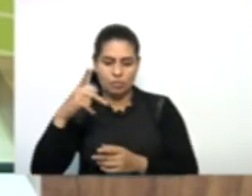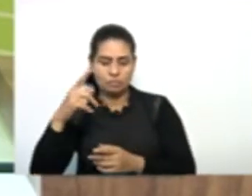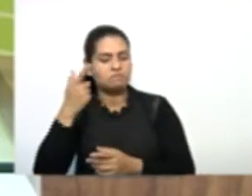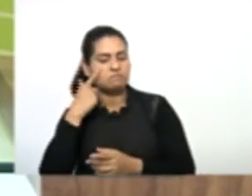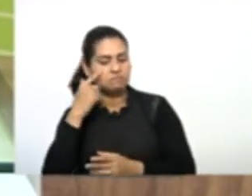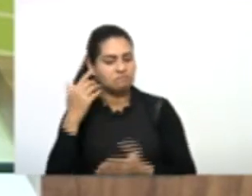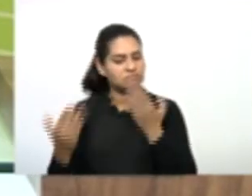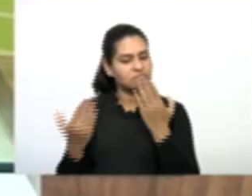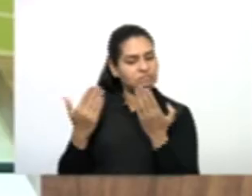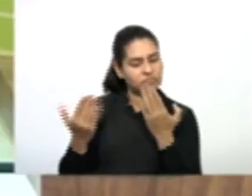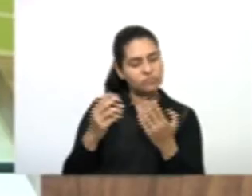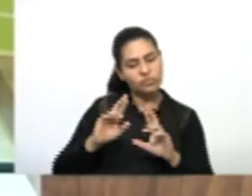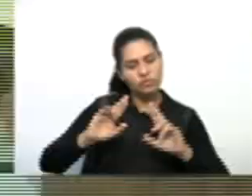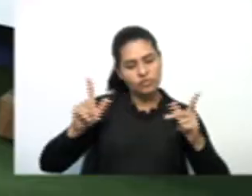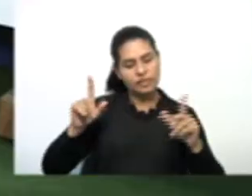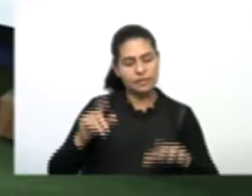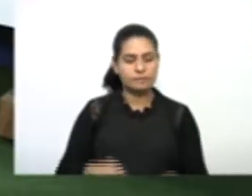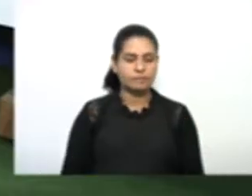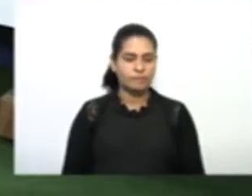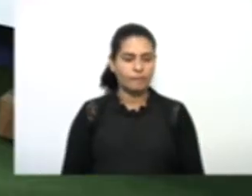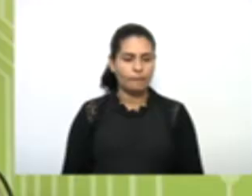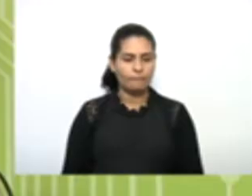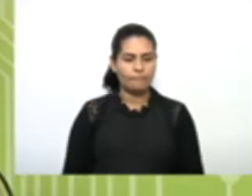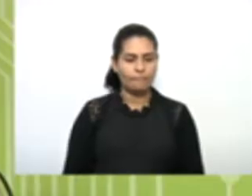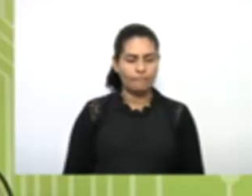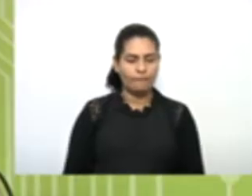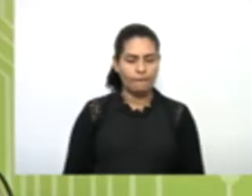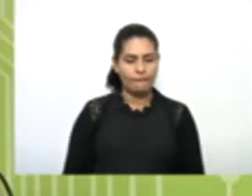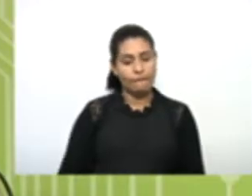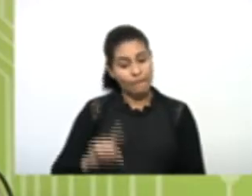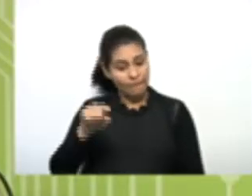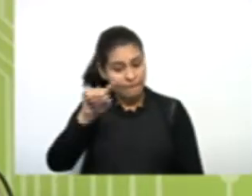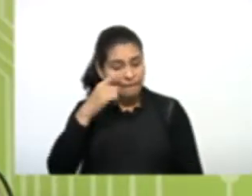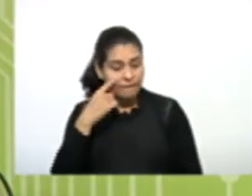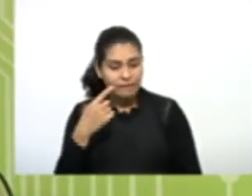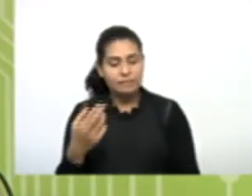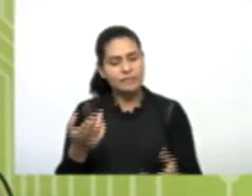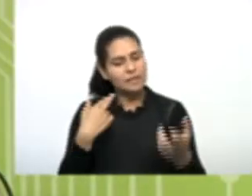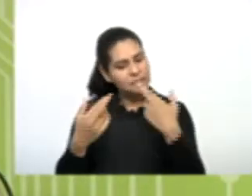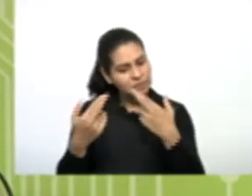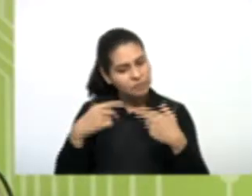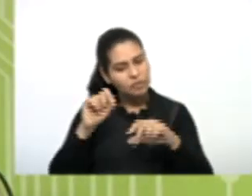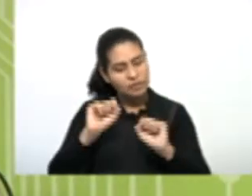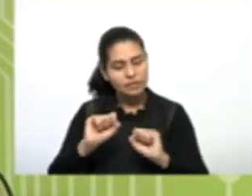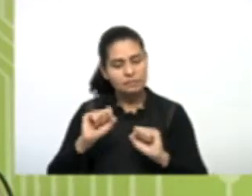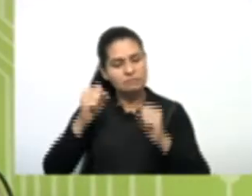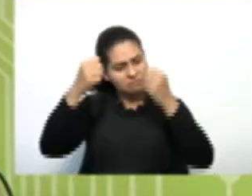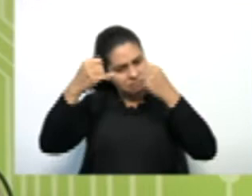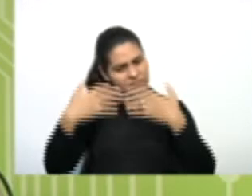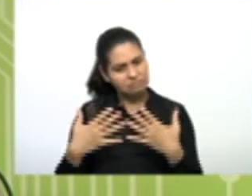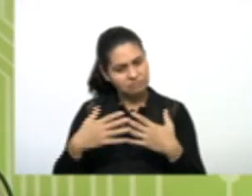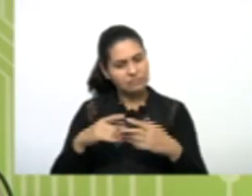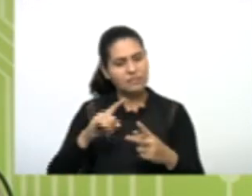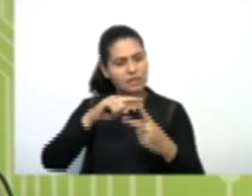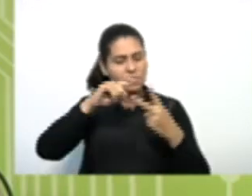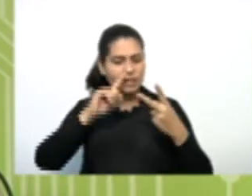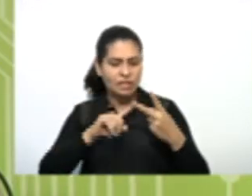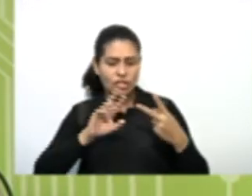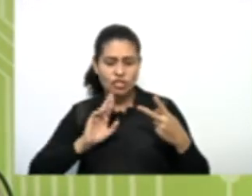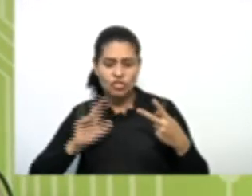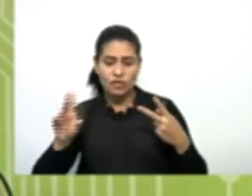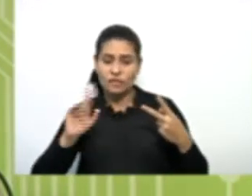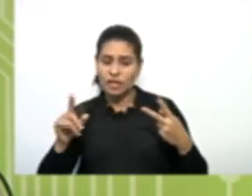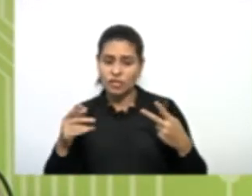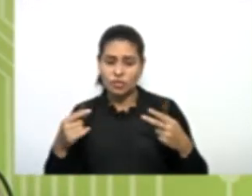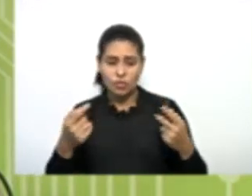para ter uma noção bem boa. Ótimo. Então, gostaríamos sim de ver esse resultado. Digam pra gente, sobras e lucros são